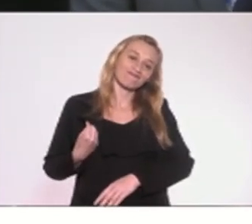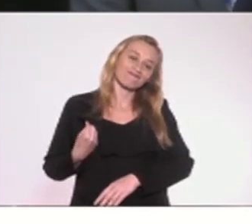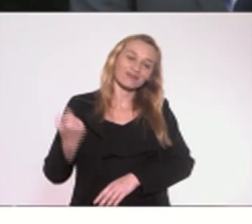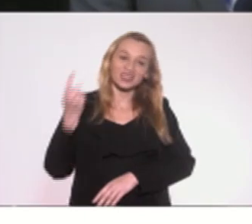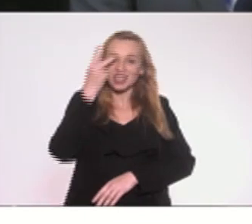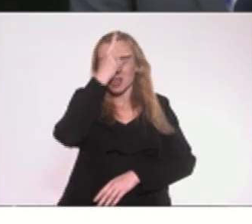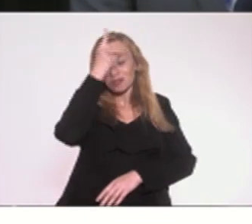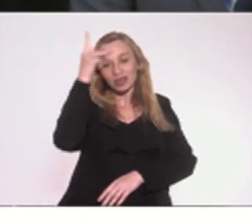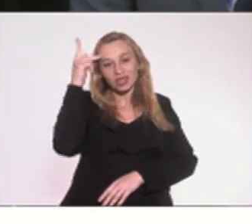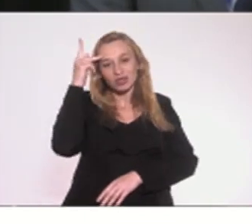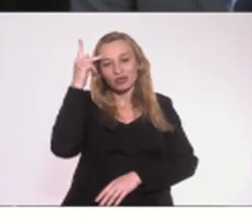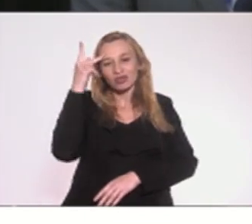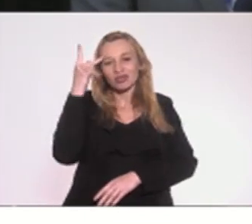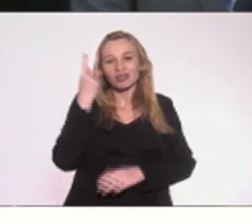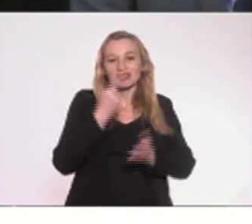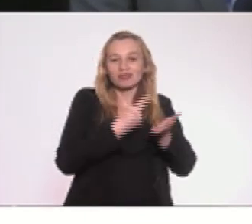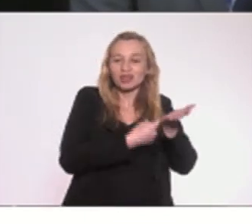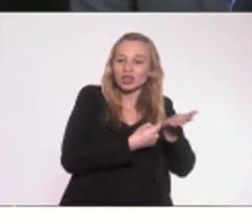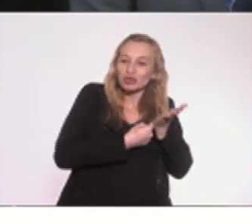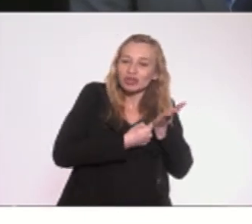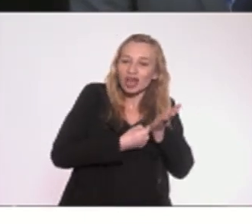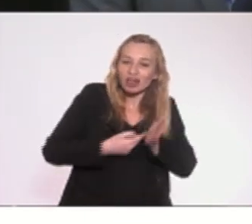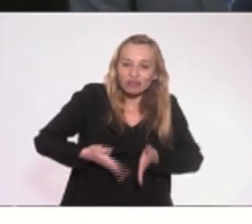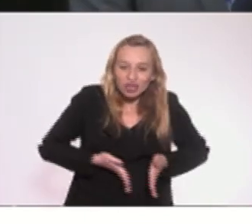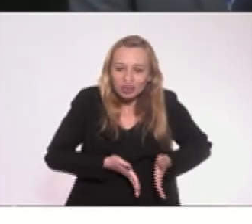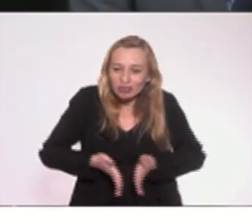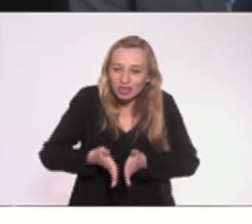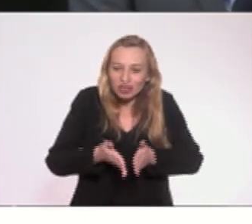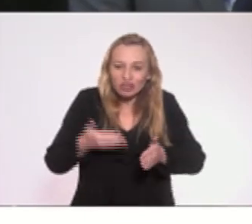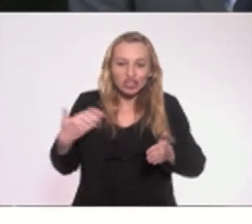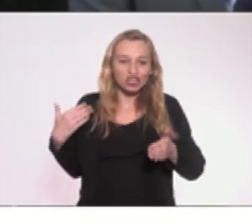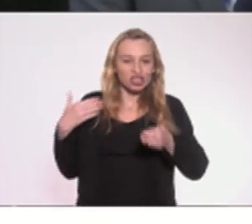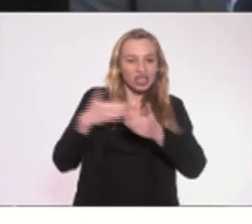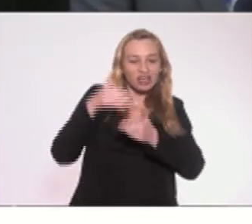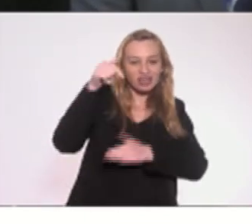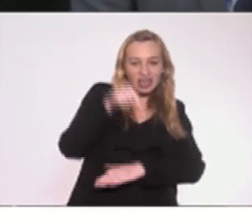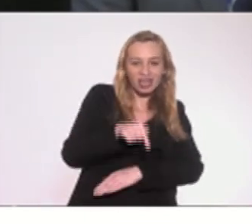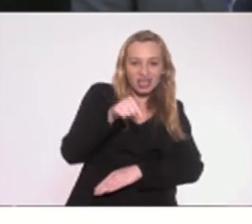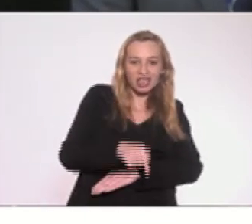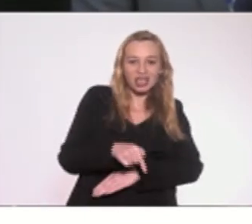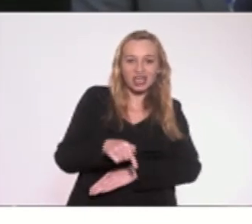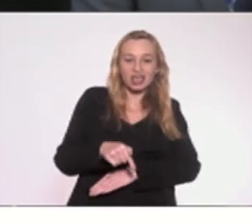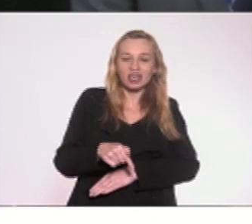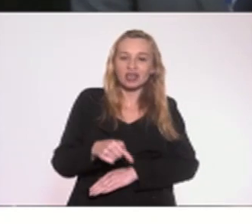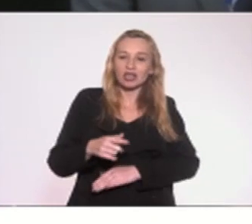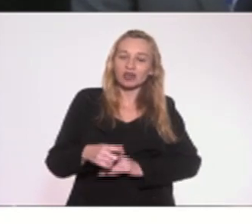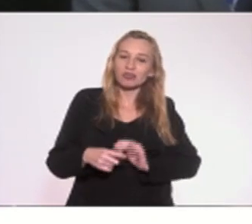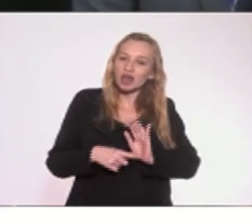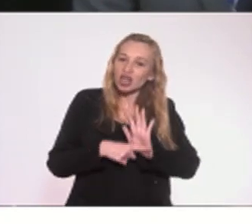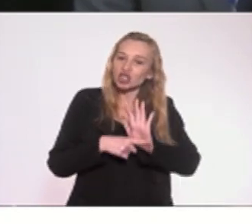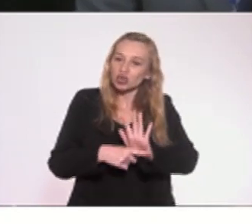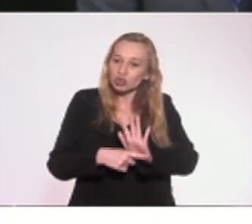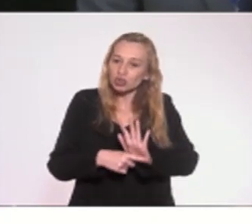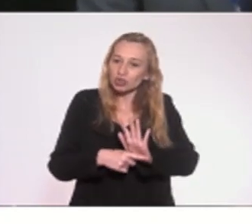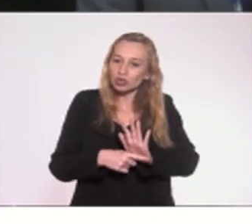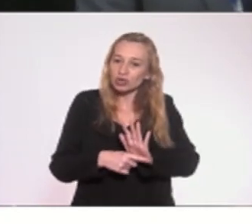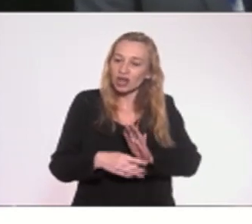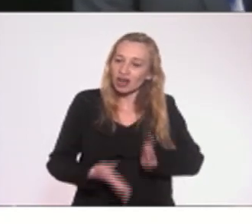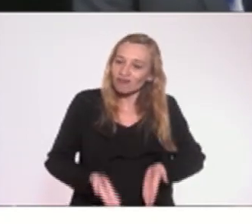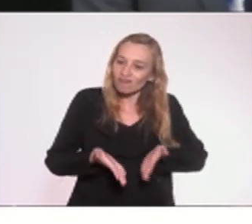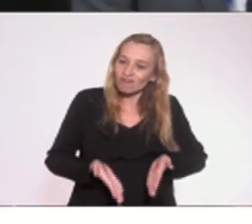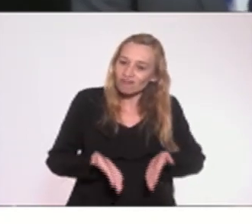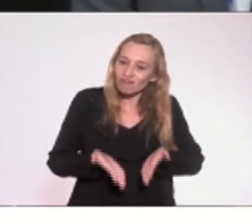Pessoas que me ajudaram a percorrer o caminho, a chegar aqui, pessoas que me ajudam a avançar ou a não